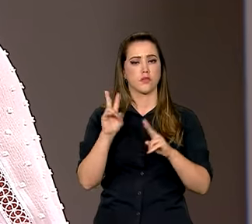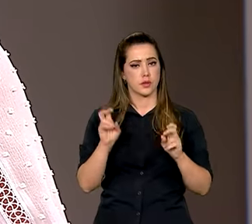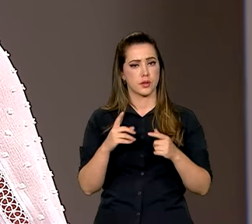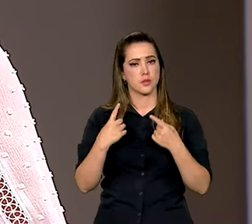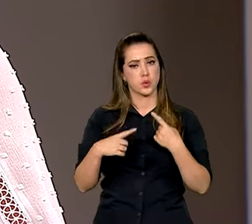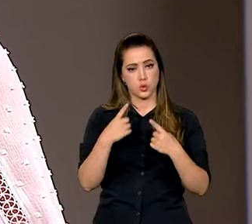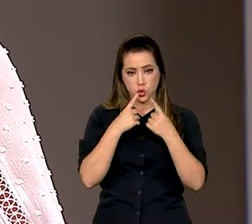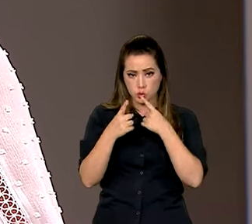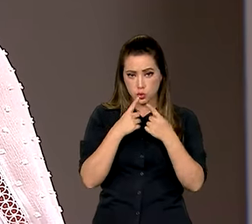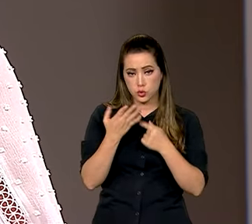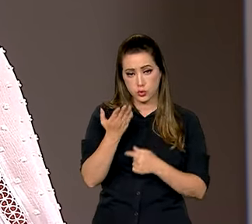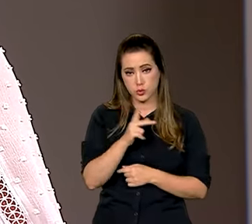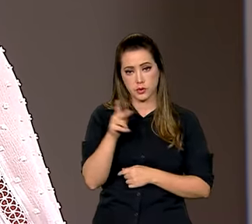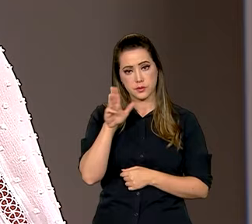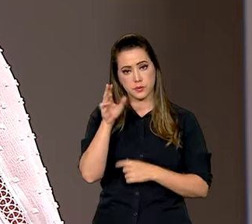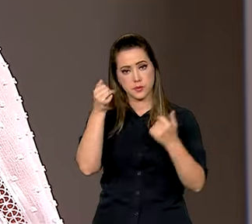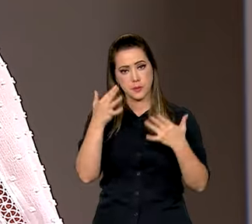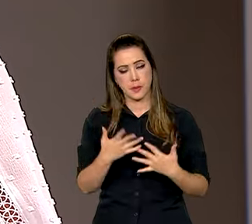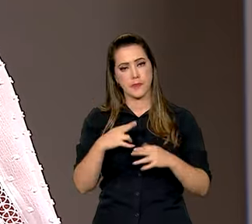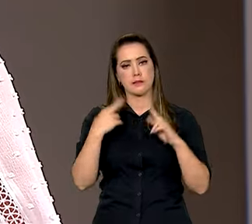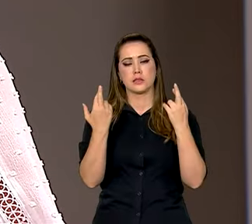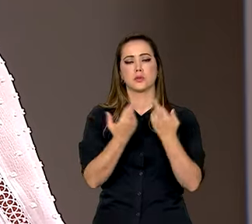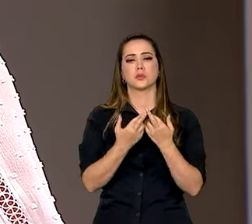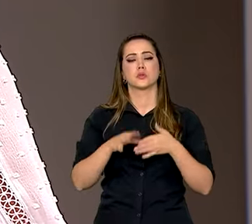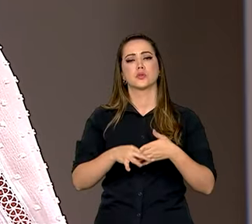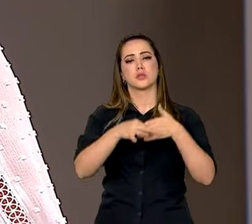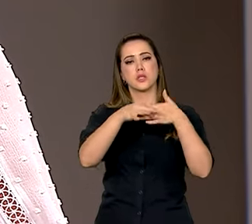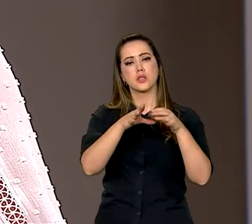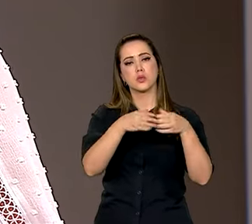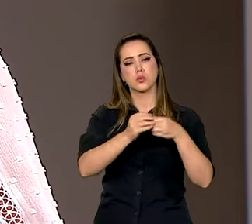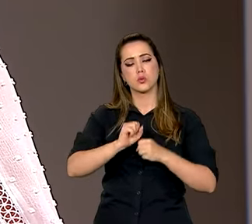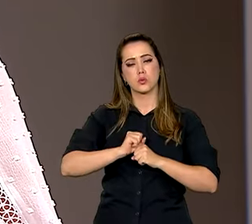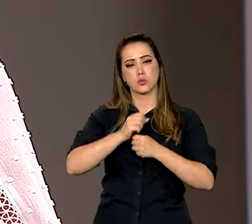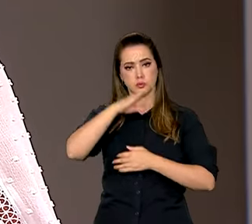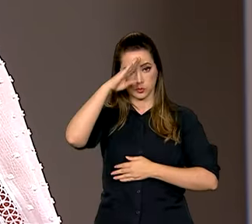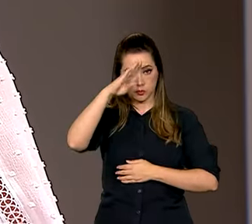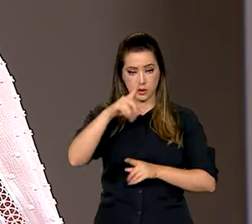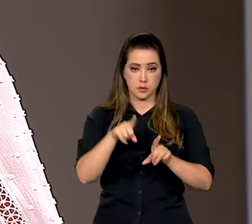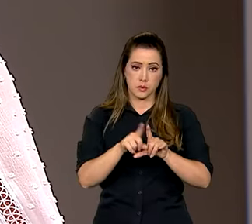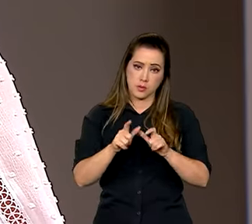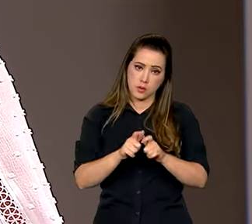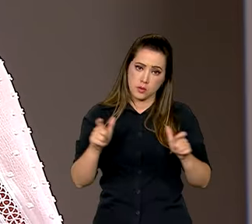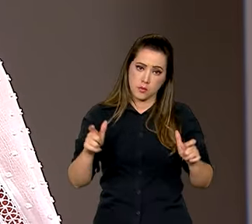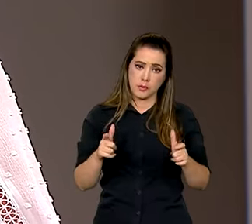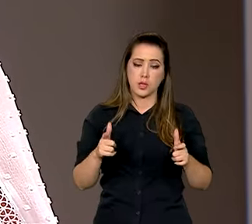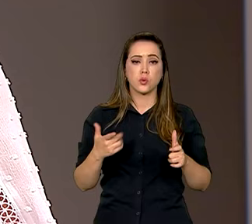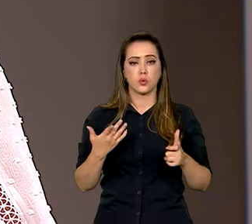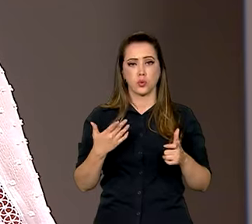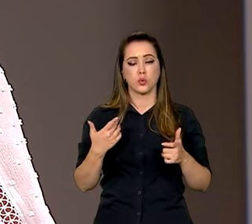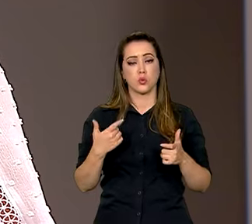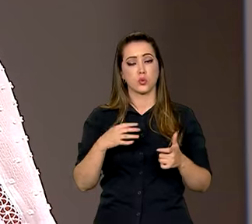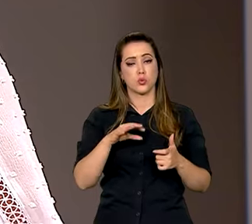temas abordados o presidente Lula falou sobre a reunião com os comandantes das Forças Armadas e sobre o aumento do efetivo